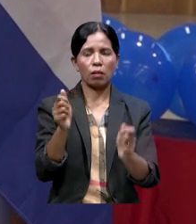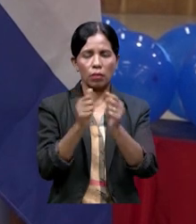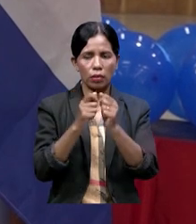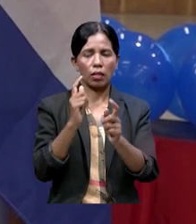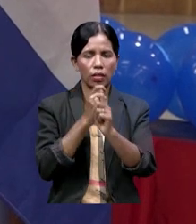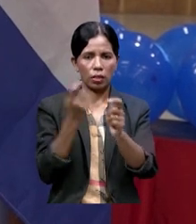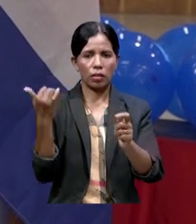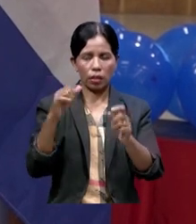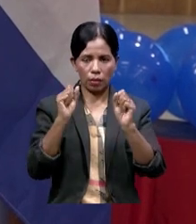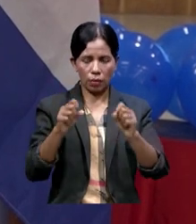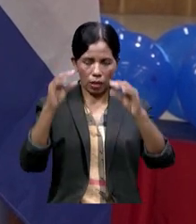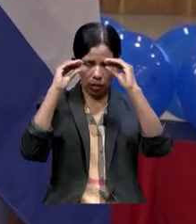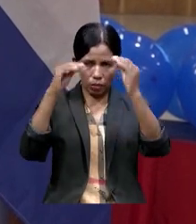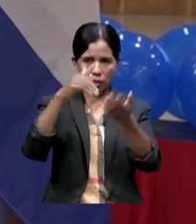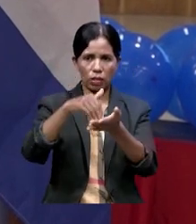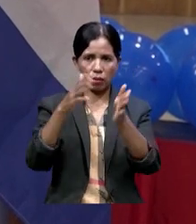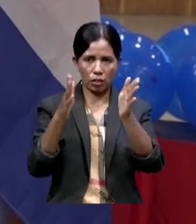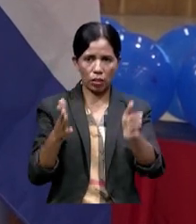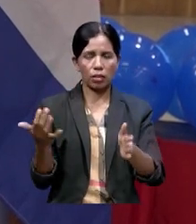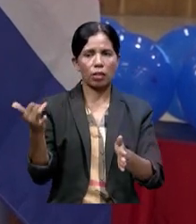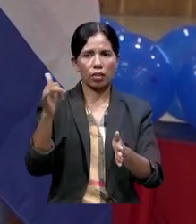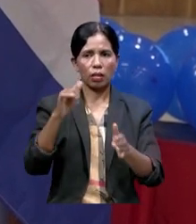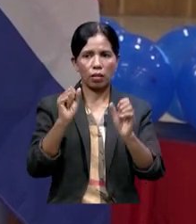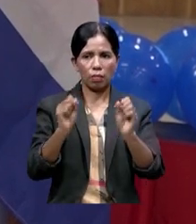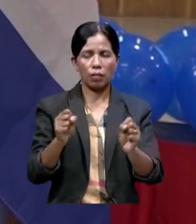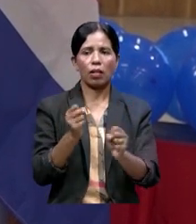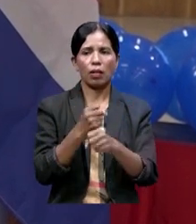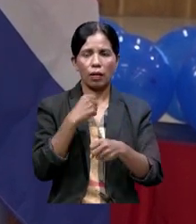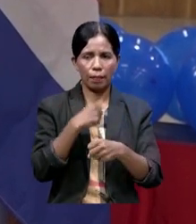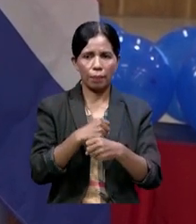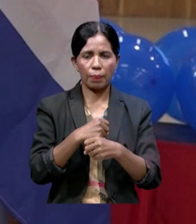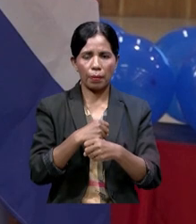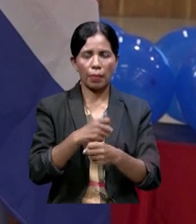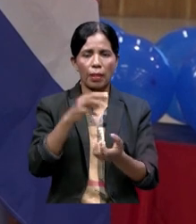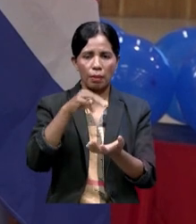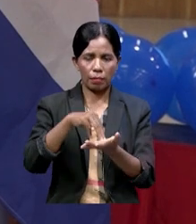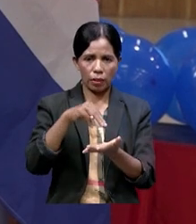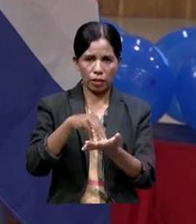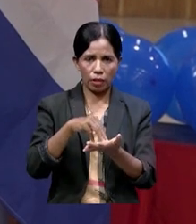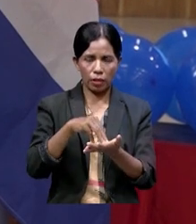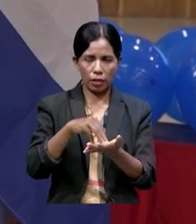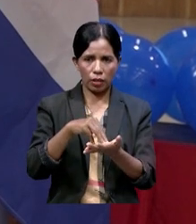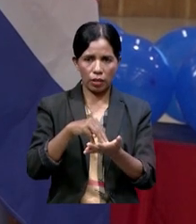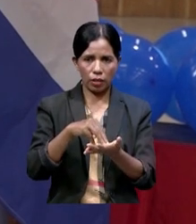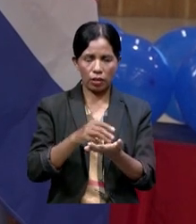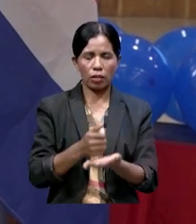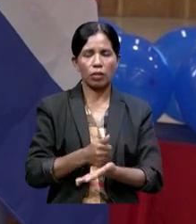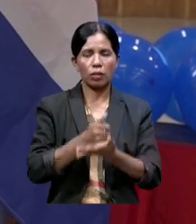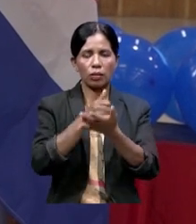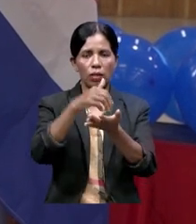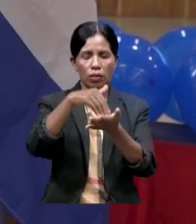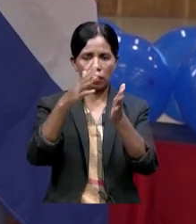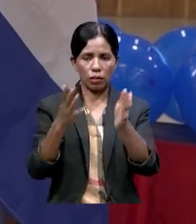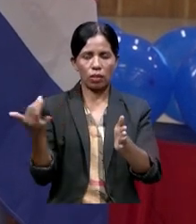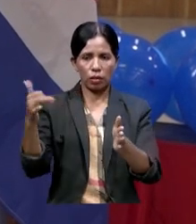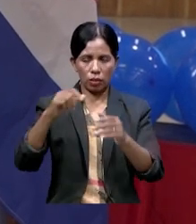bele hanori estudante sira atune bele halao materia ka asistencia ba estudante sira halao